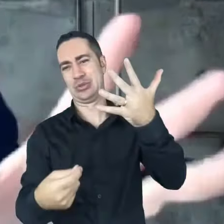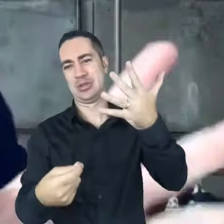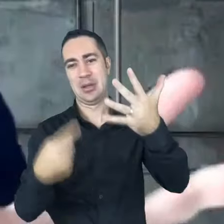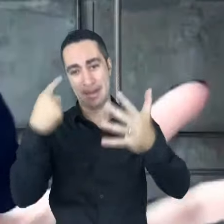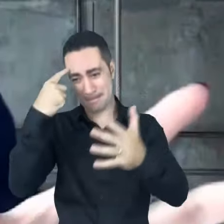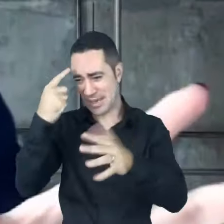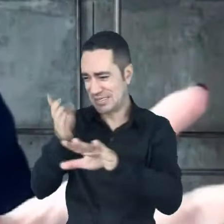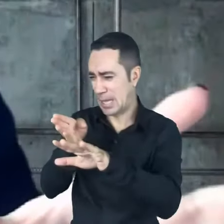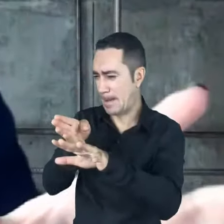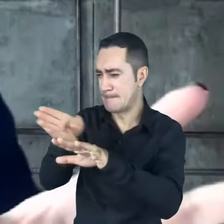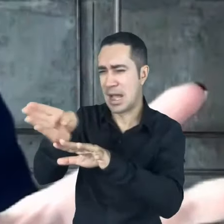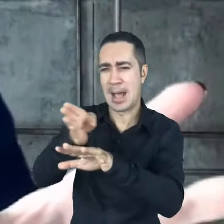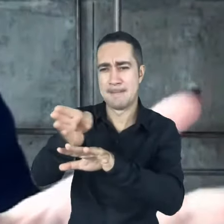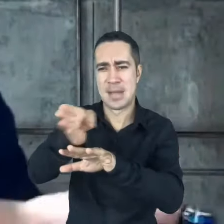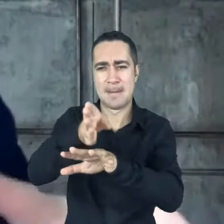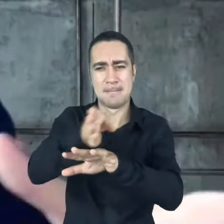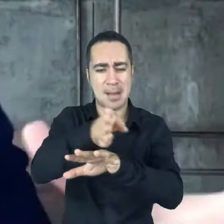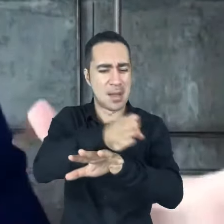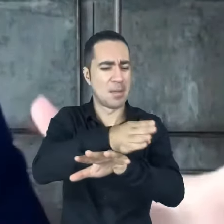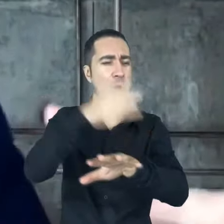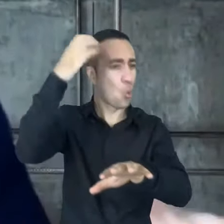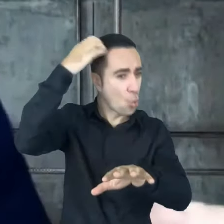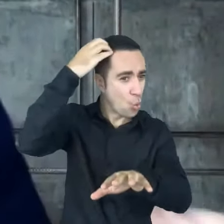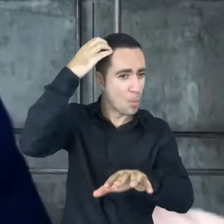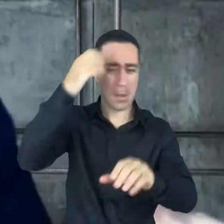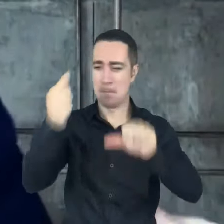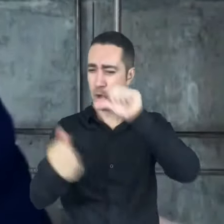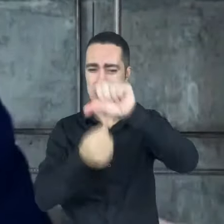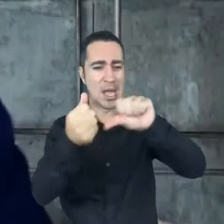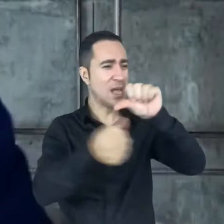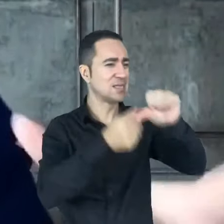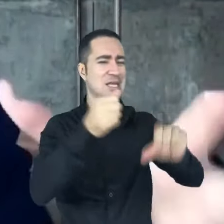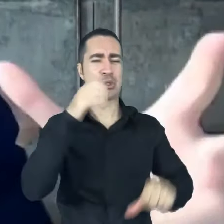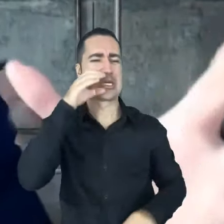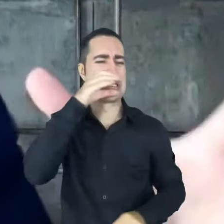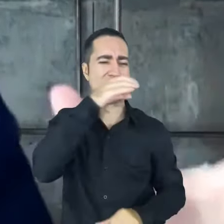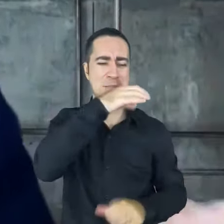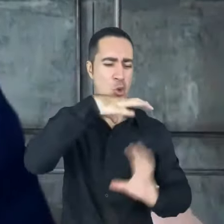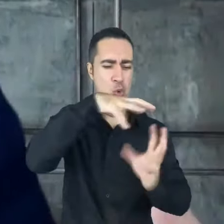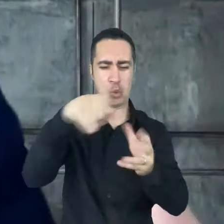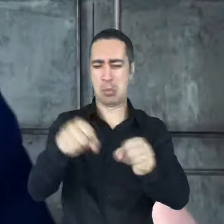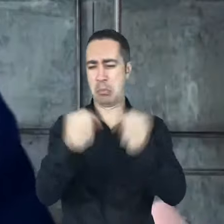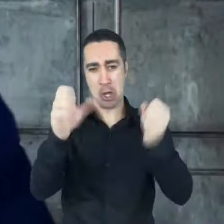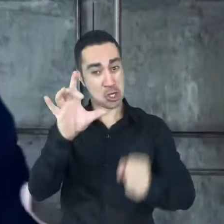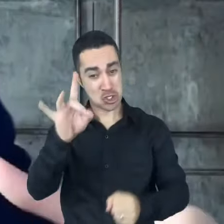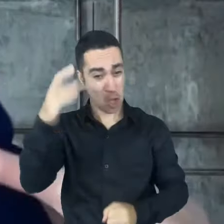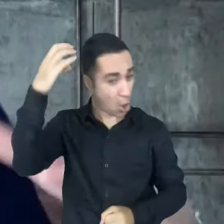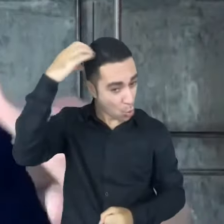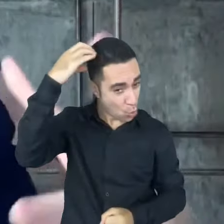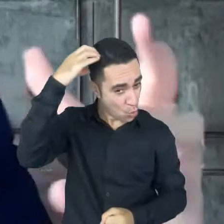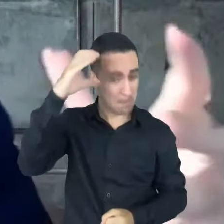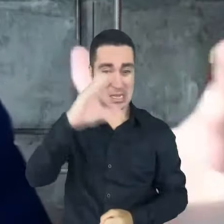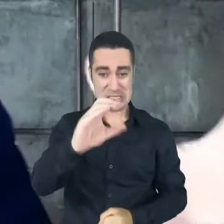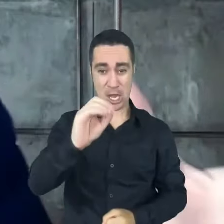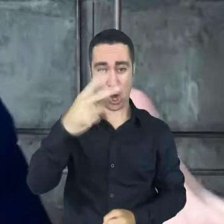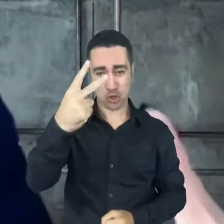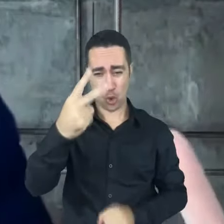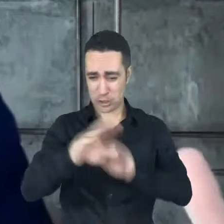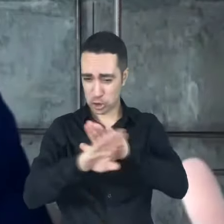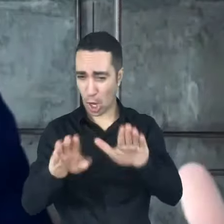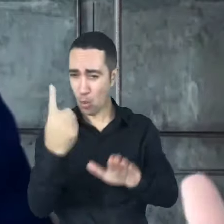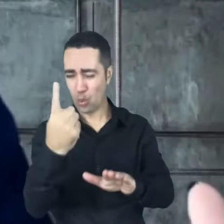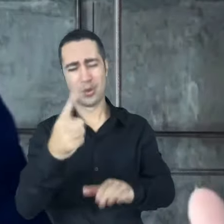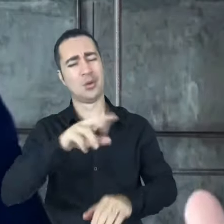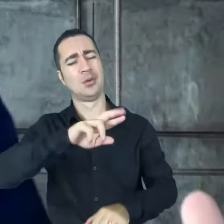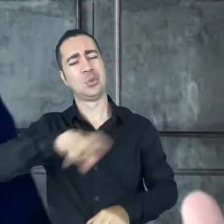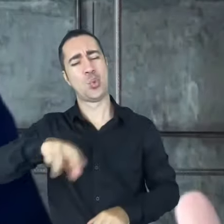estão relacionadas à mudança do clima. Então, pensar muito mais na questão de uma transição justa, pensar muito mais